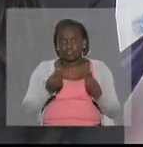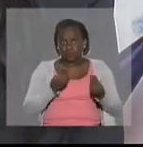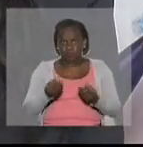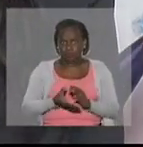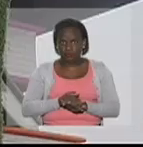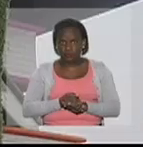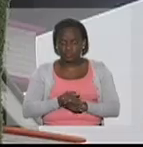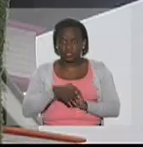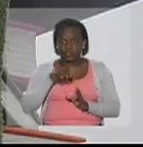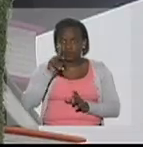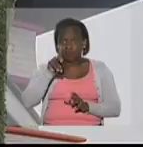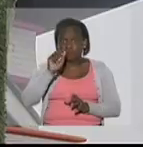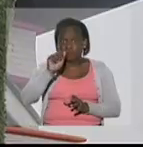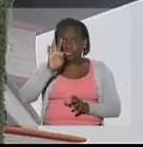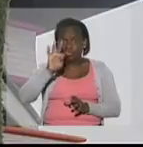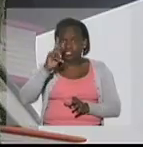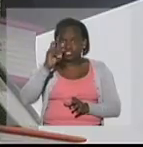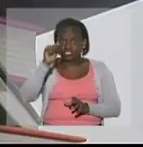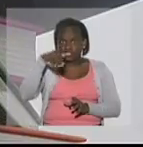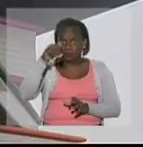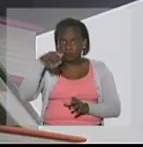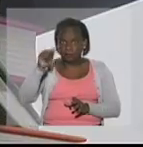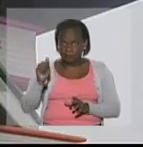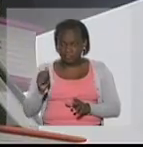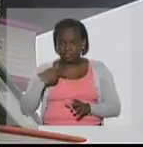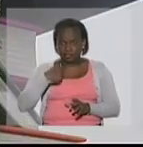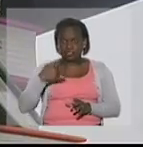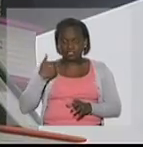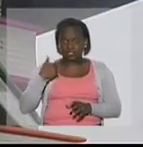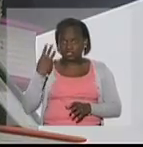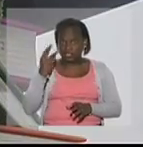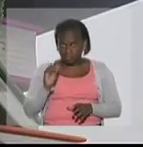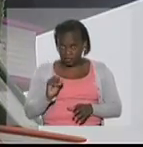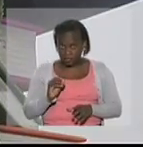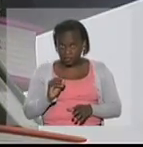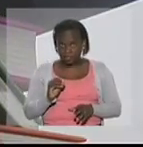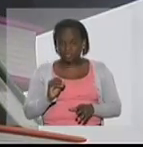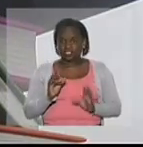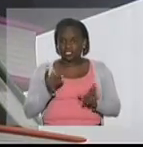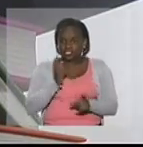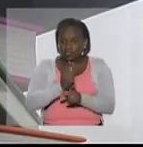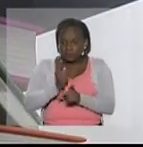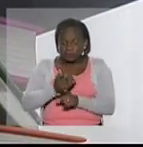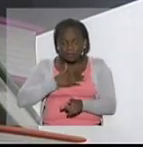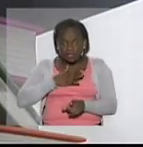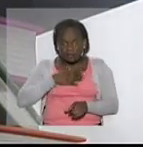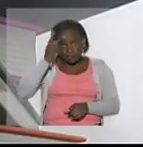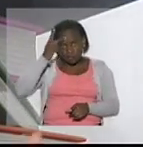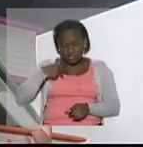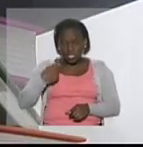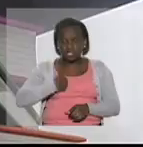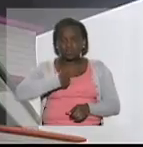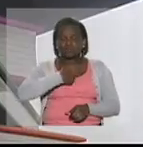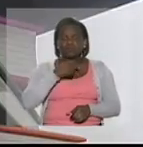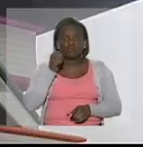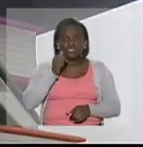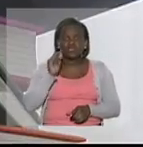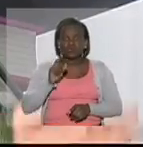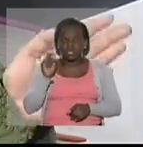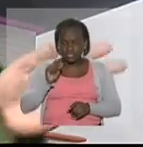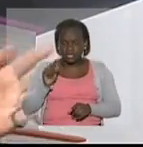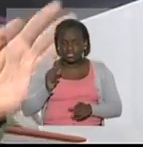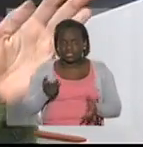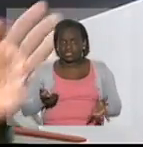de histórias com a Pati mama quando eu fiz 30 anos eu tava numa descoberta minha com relação a uma mulher que eu sou